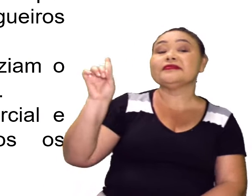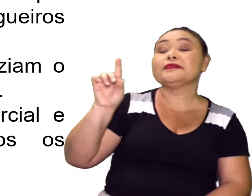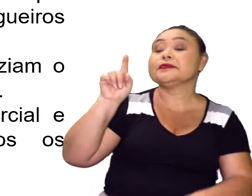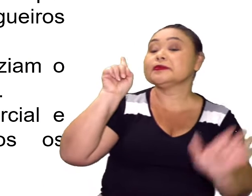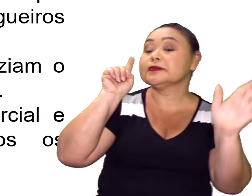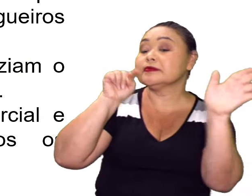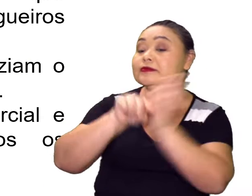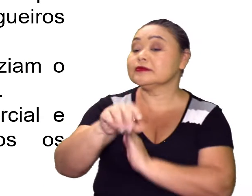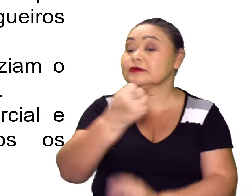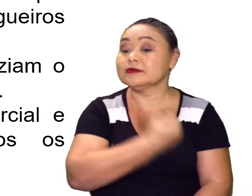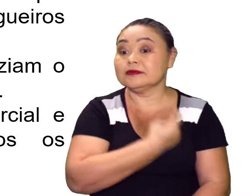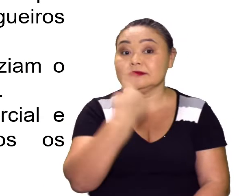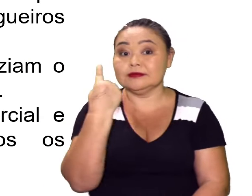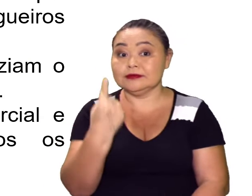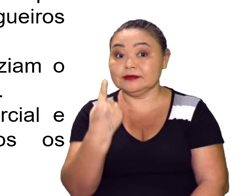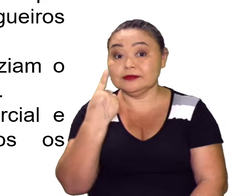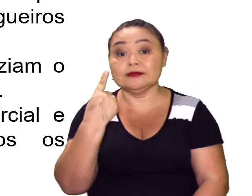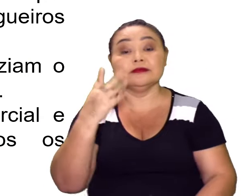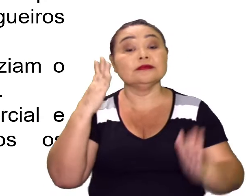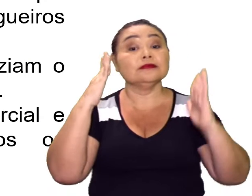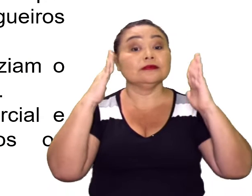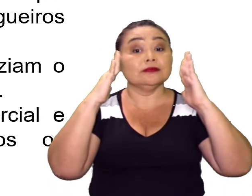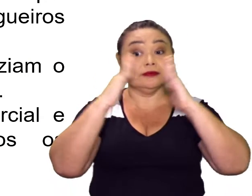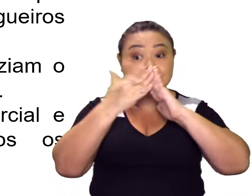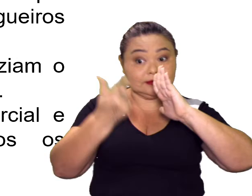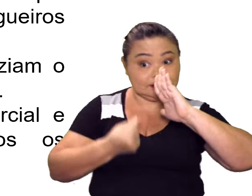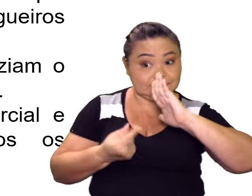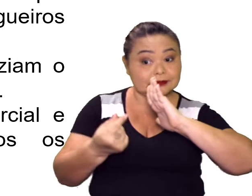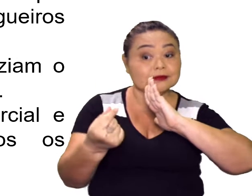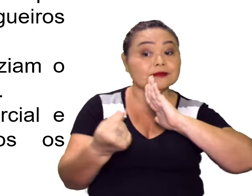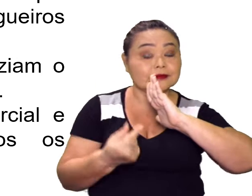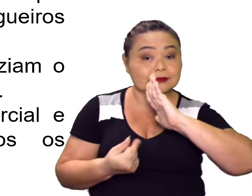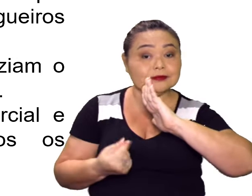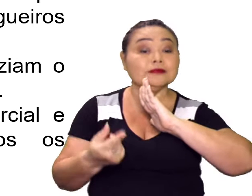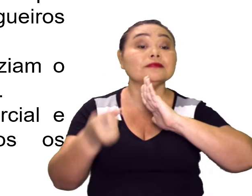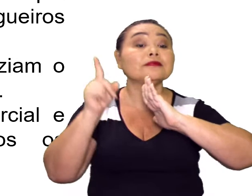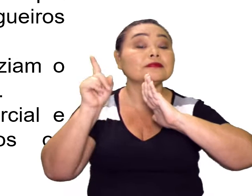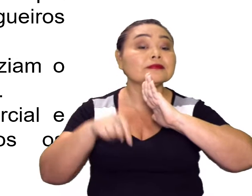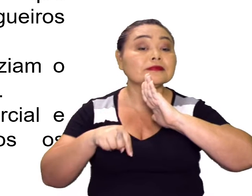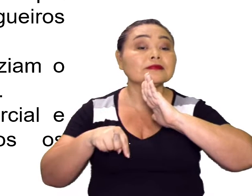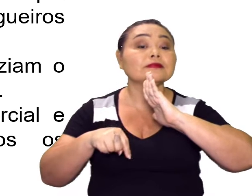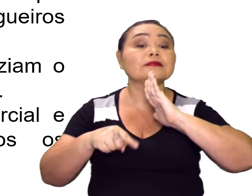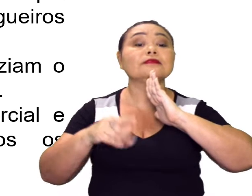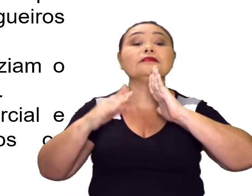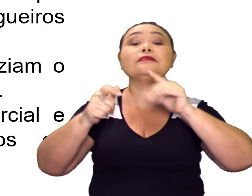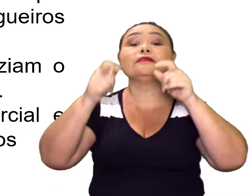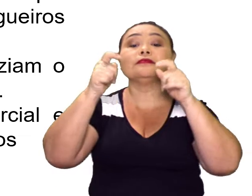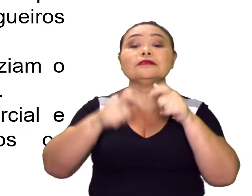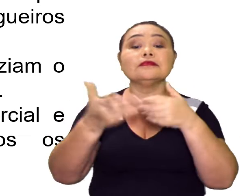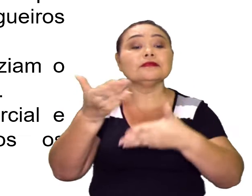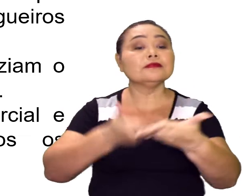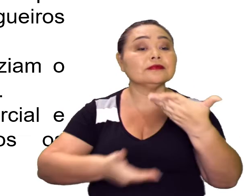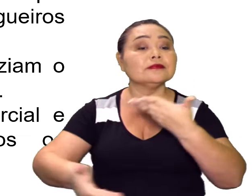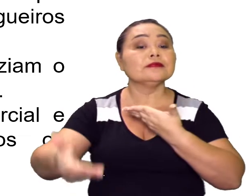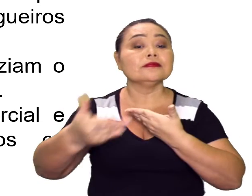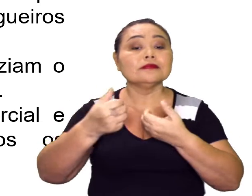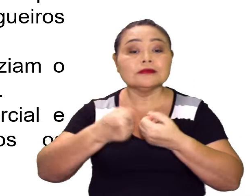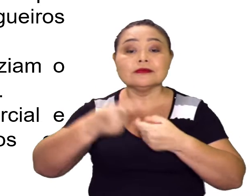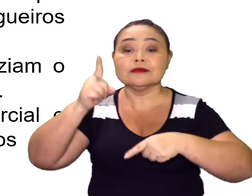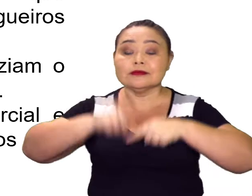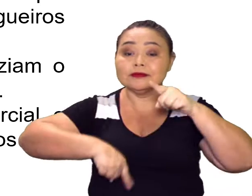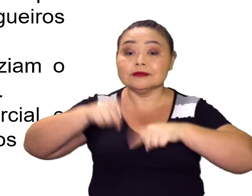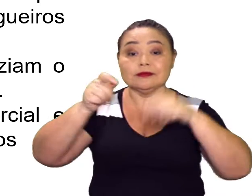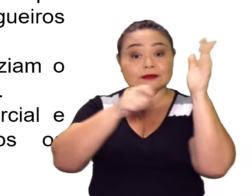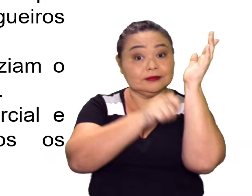Atividade, questão número 1, sobre as casas aviadoras eram, letra A, estabelecimentos comerciais que